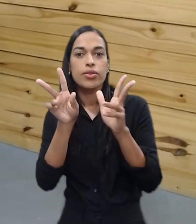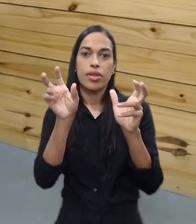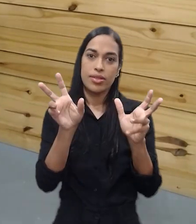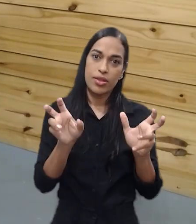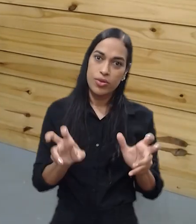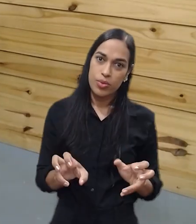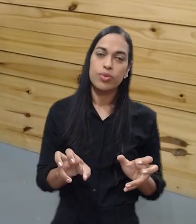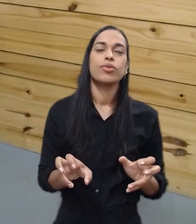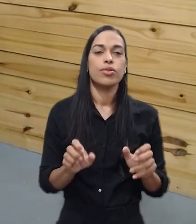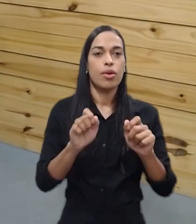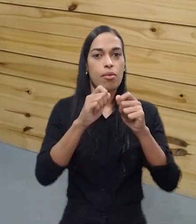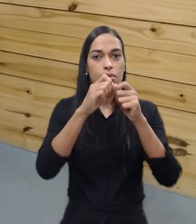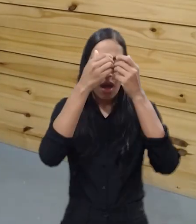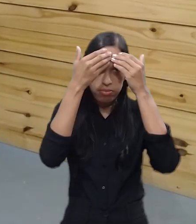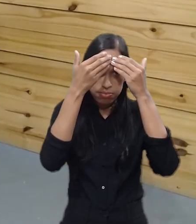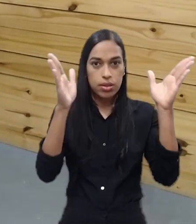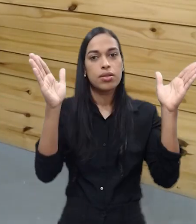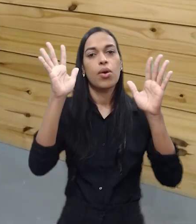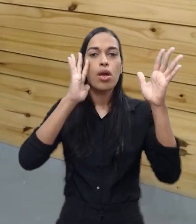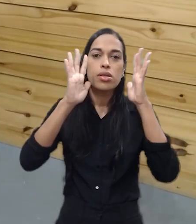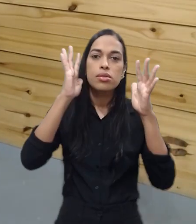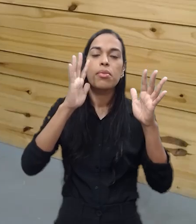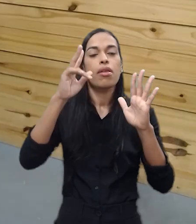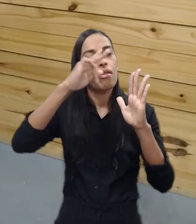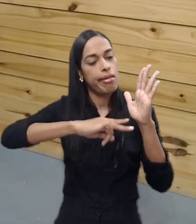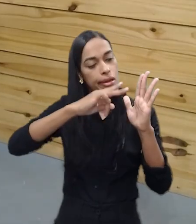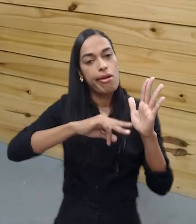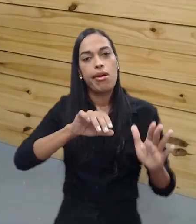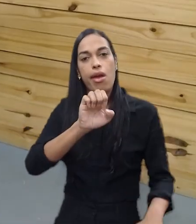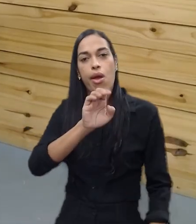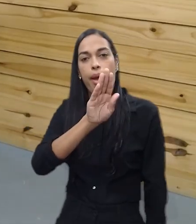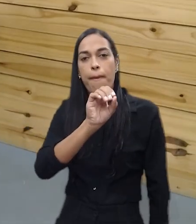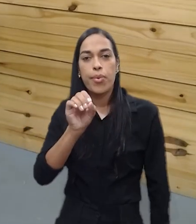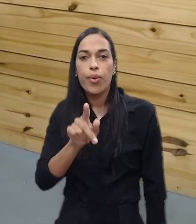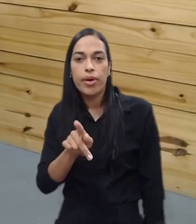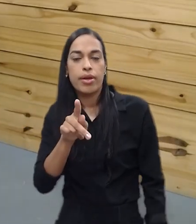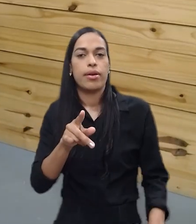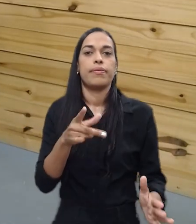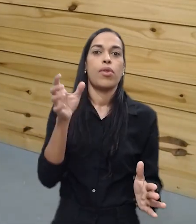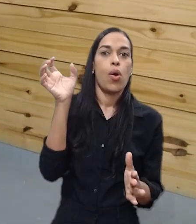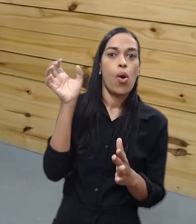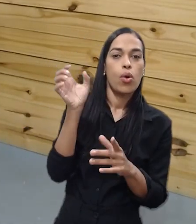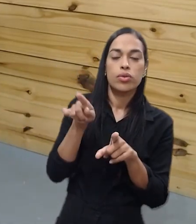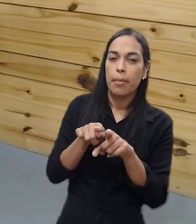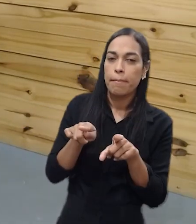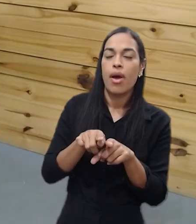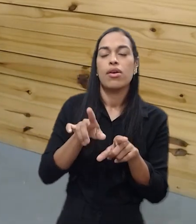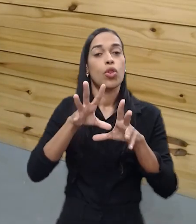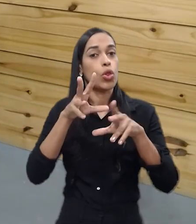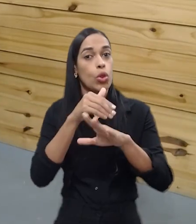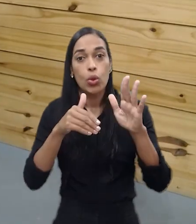esses assuntos para ampliar mais seus conhecimentos. Leia o e-book, ouça os podcasts, realize a